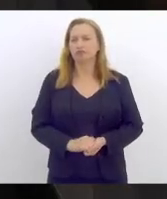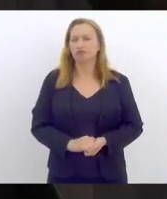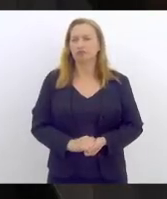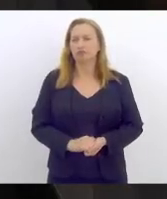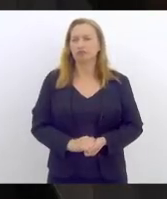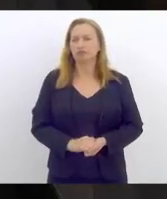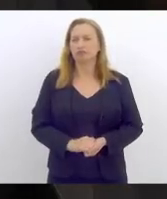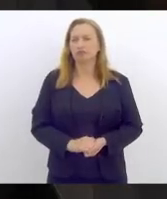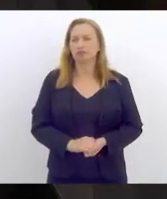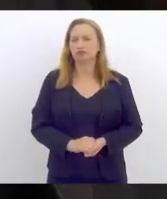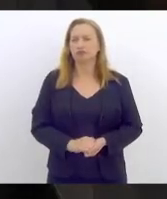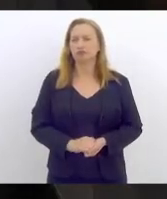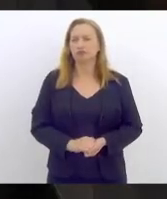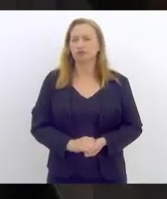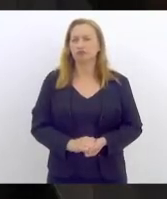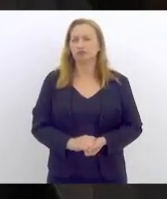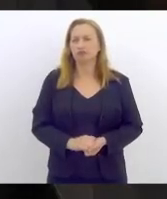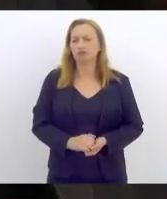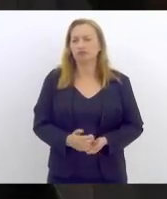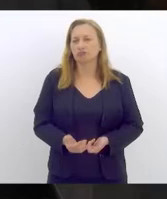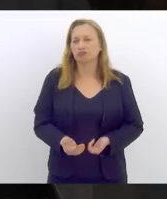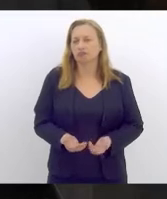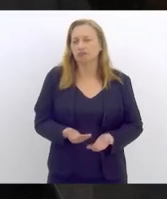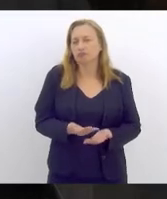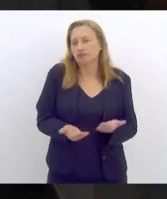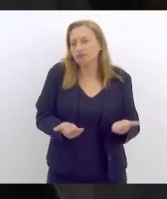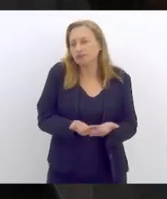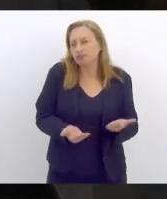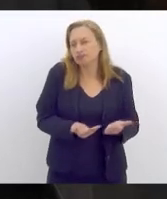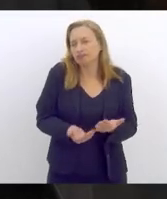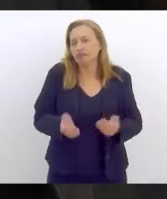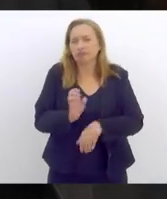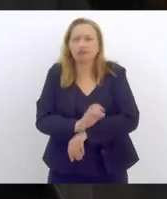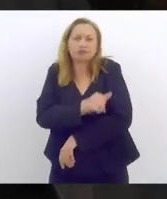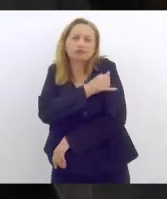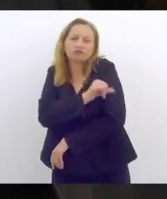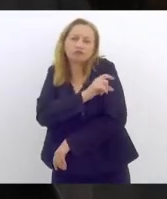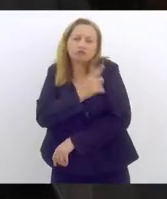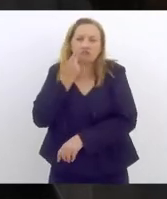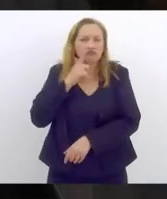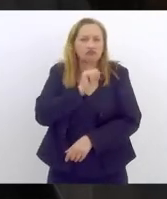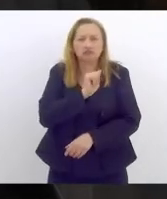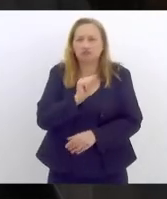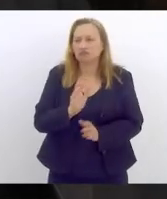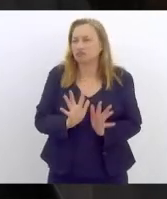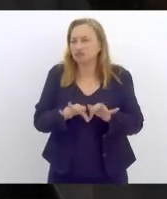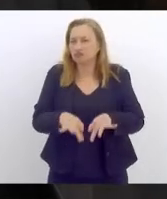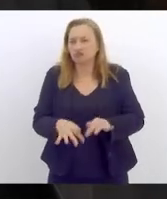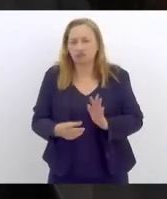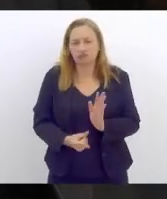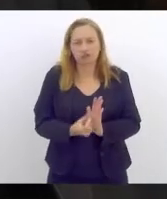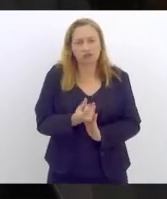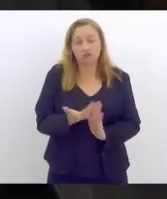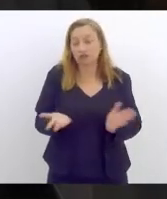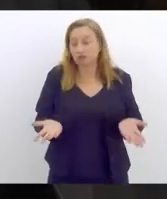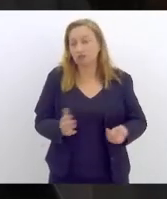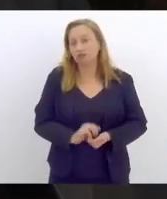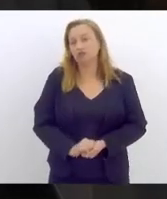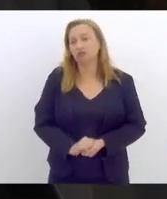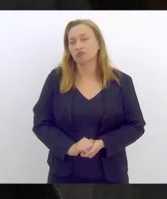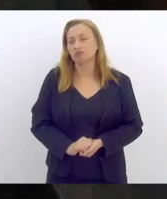ficam morrendo a língua e o estado do Rio de Janeiro não tá conseguindo nem fechar o seu orçamento